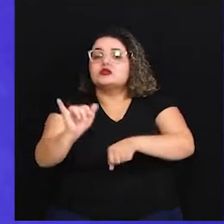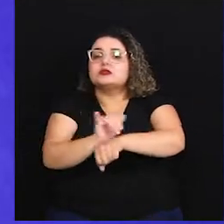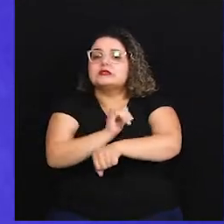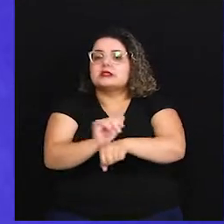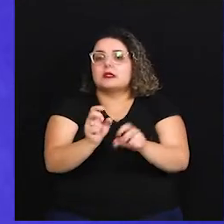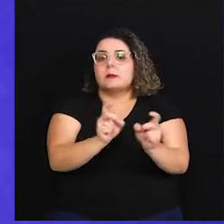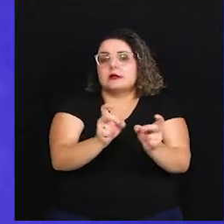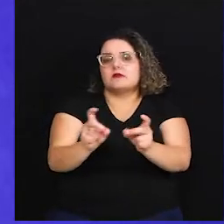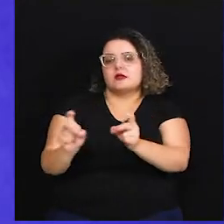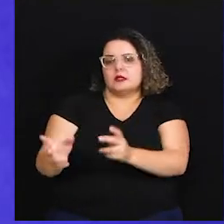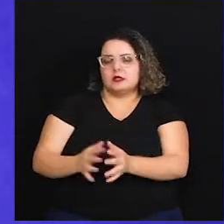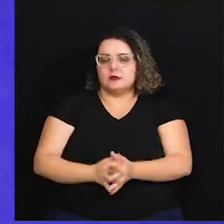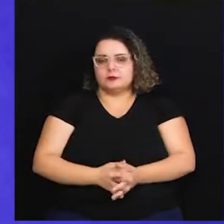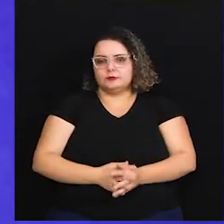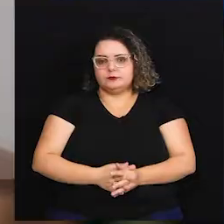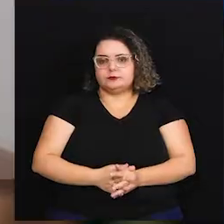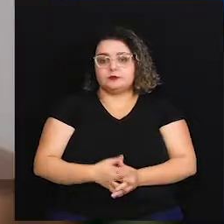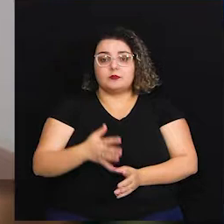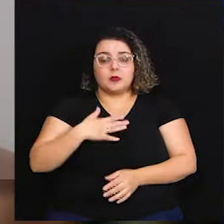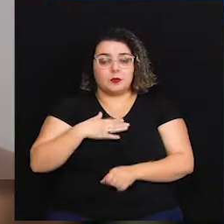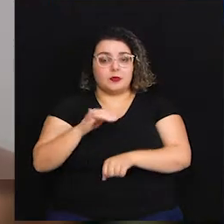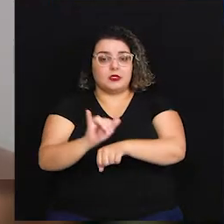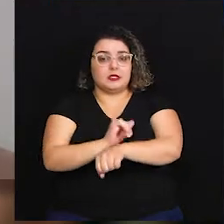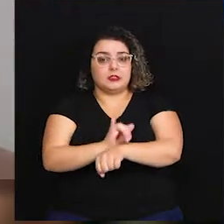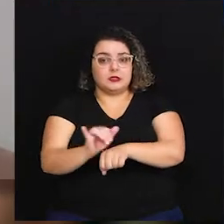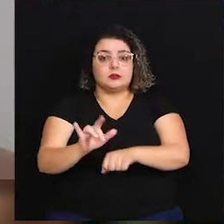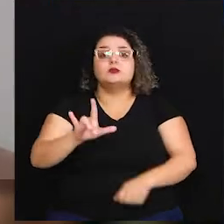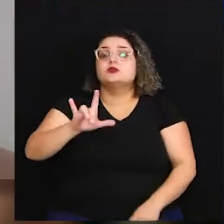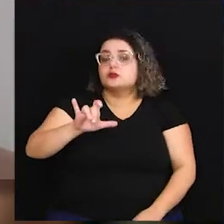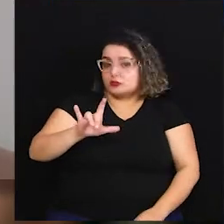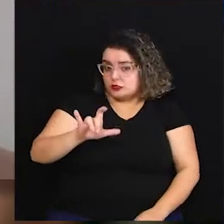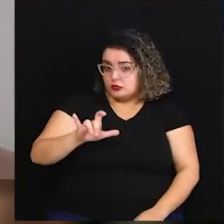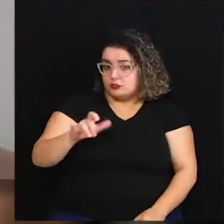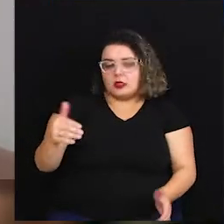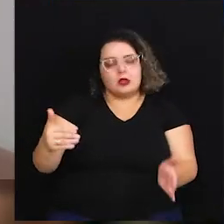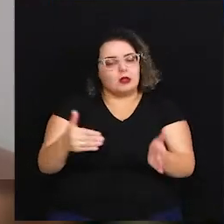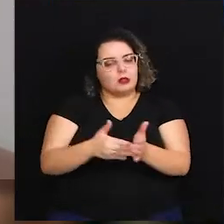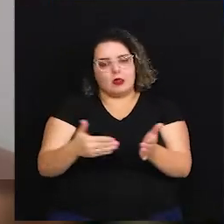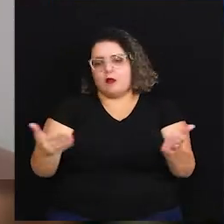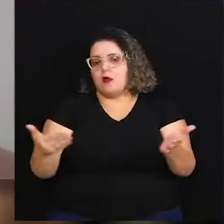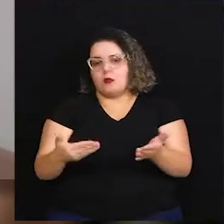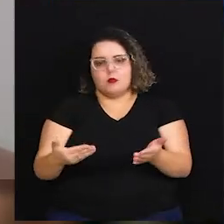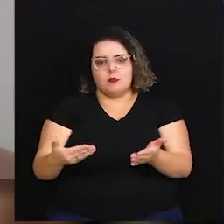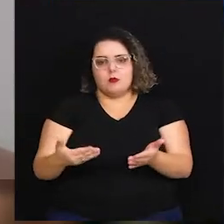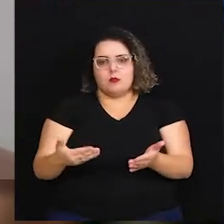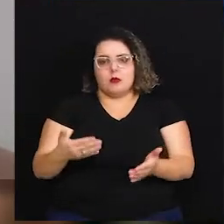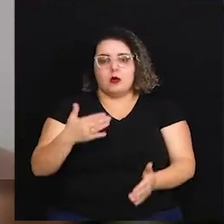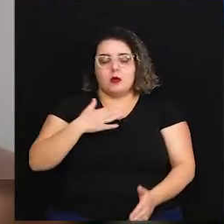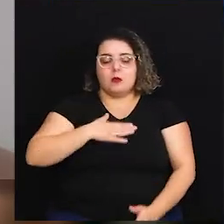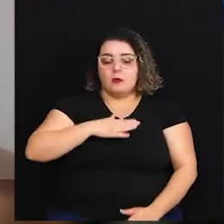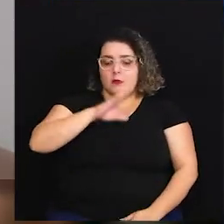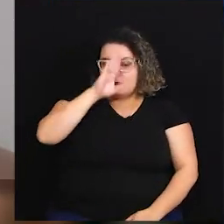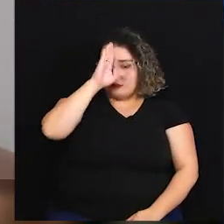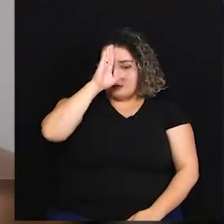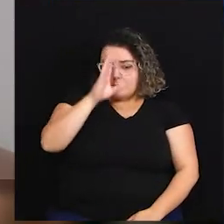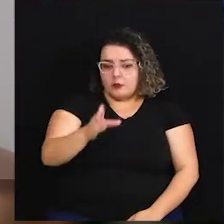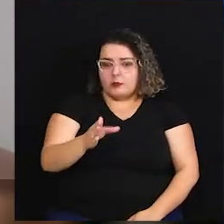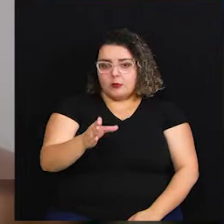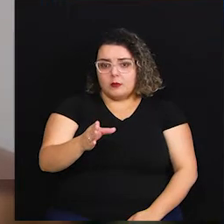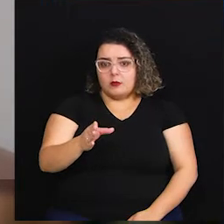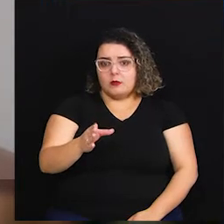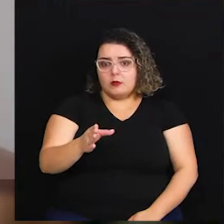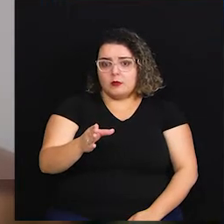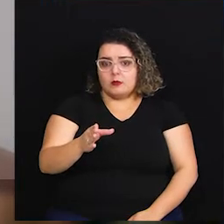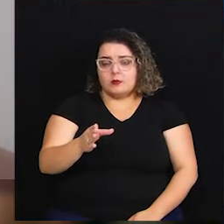estratégia? A minha estratégia foi através do Instagram e até hoje. Hoje, minha